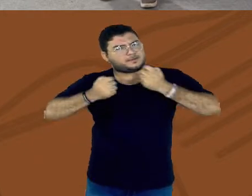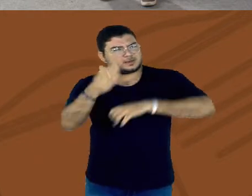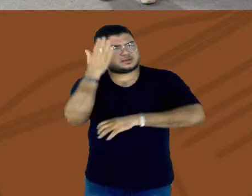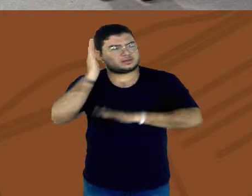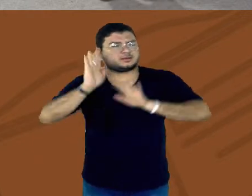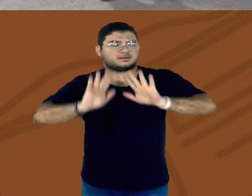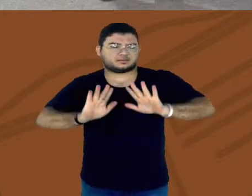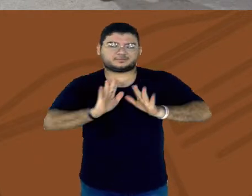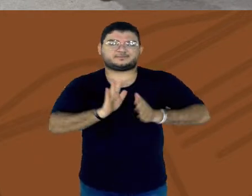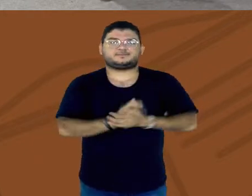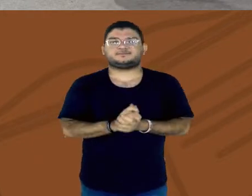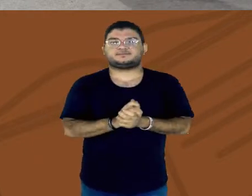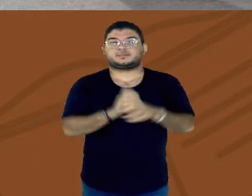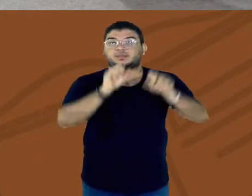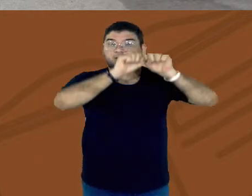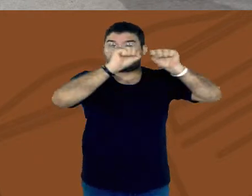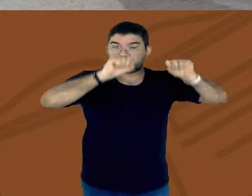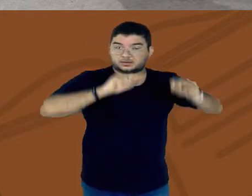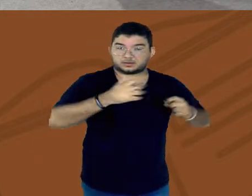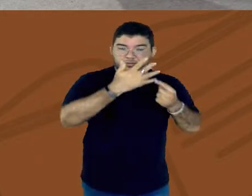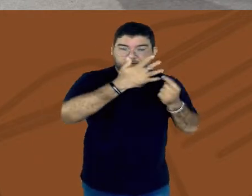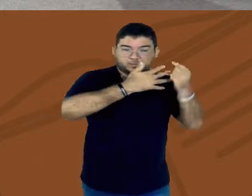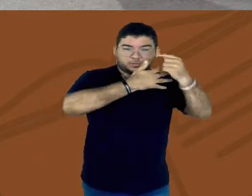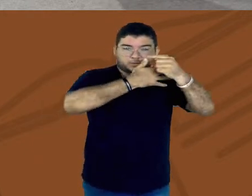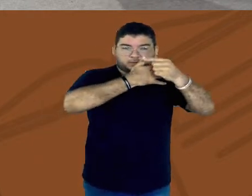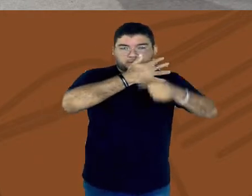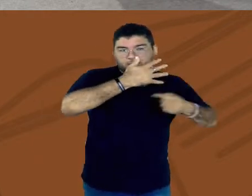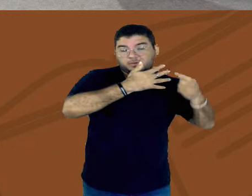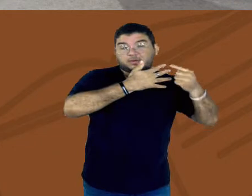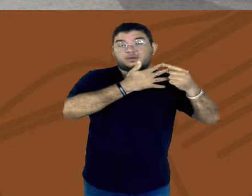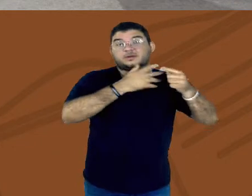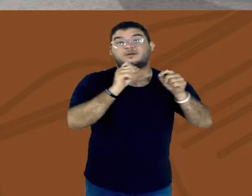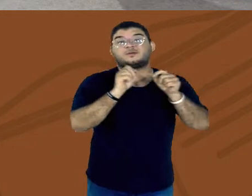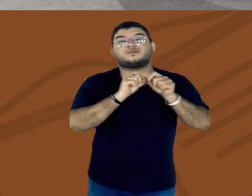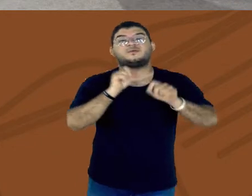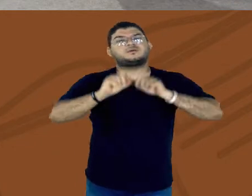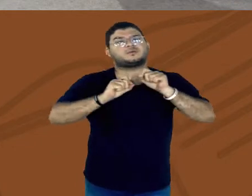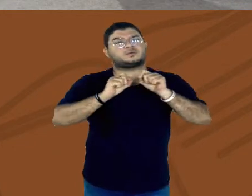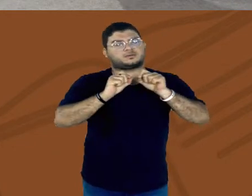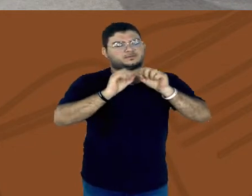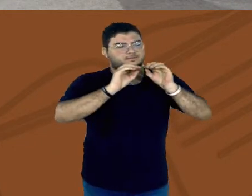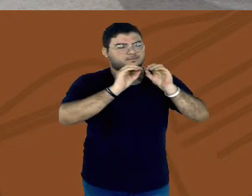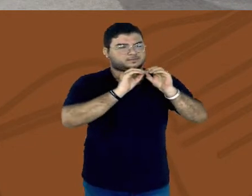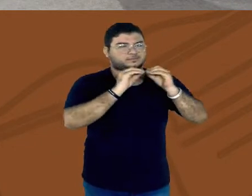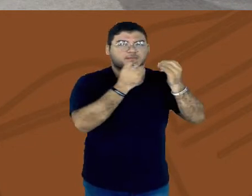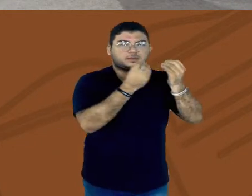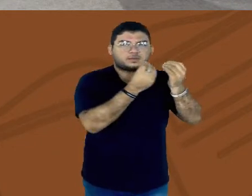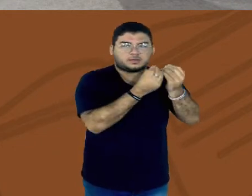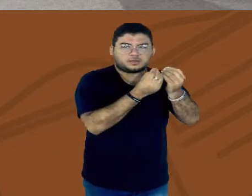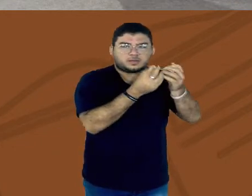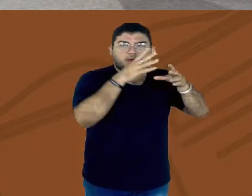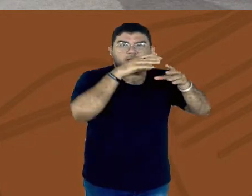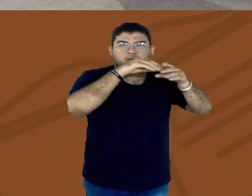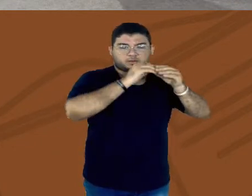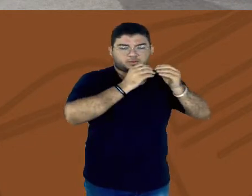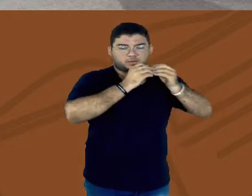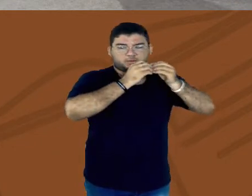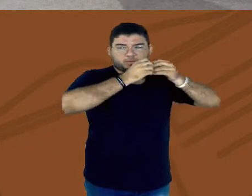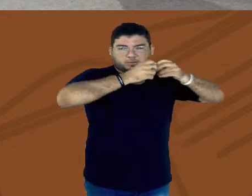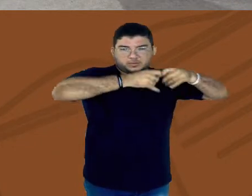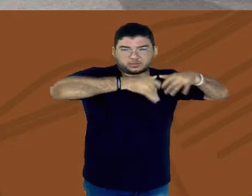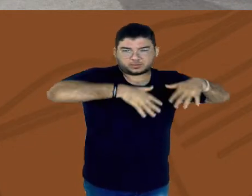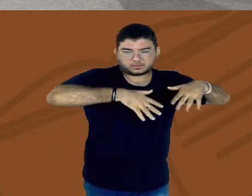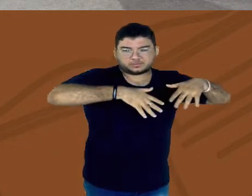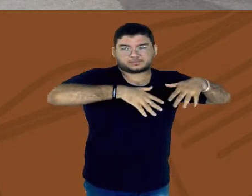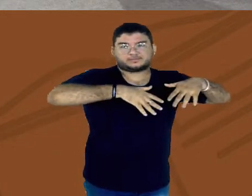lá. O sistema endócrino, ele é formado por glândulas. Eu já vou adiantar o que são